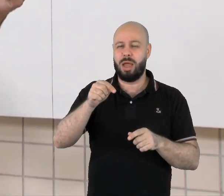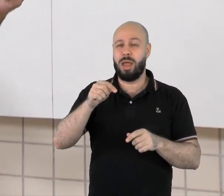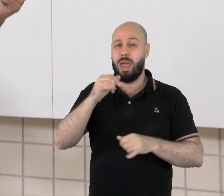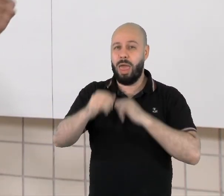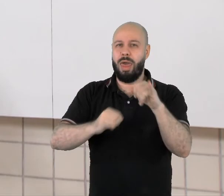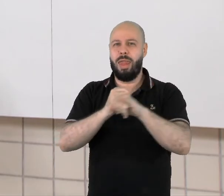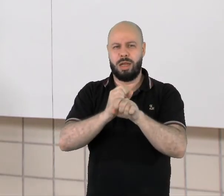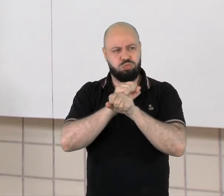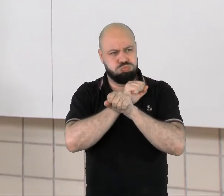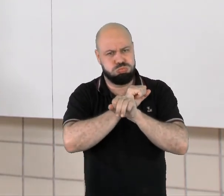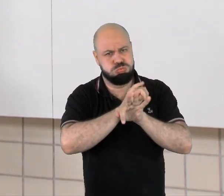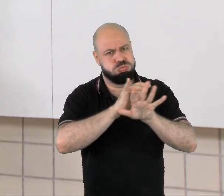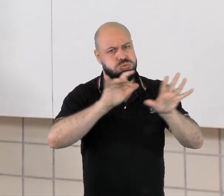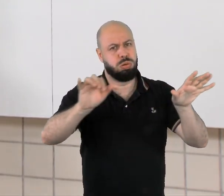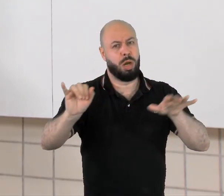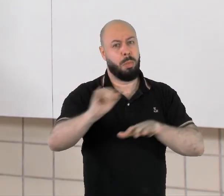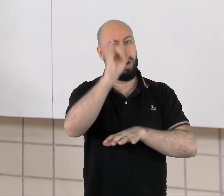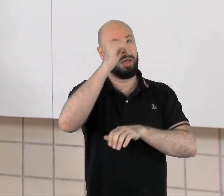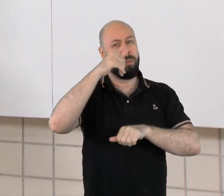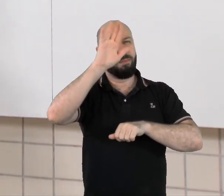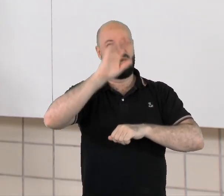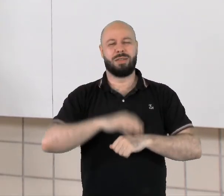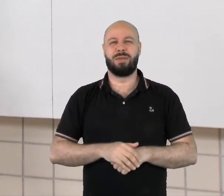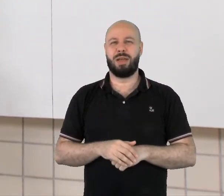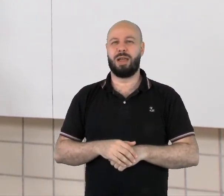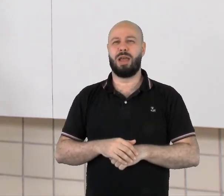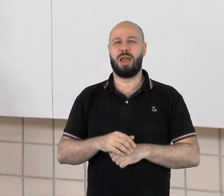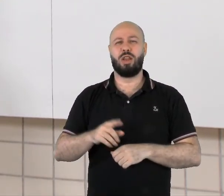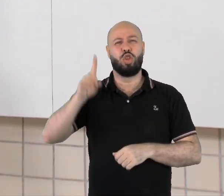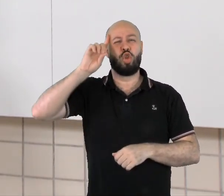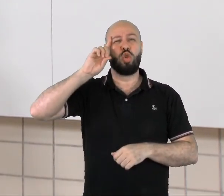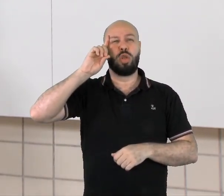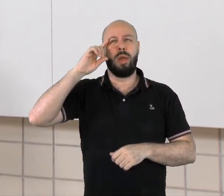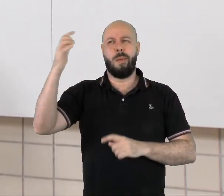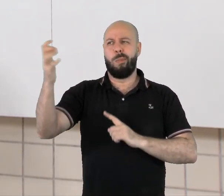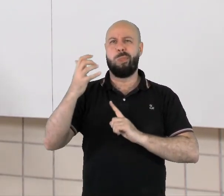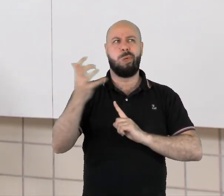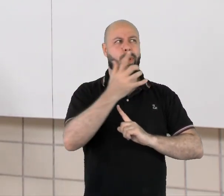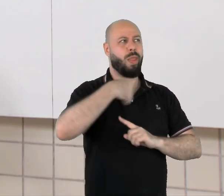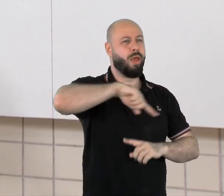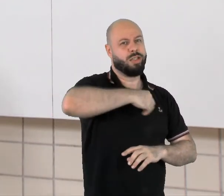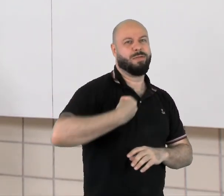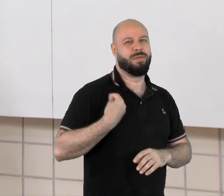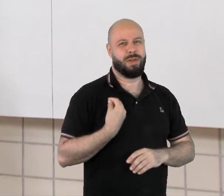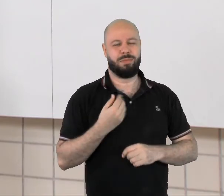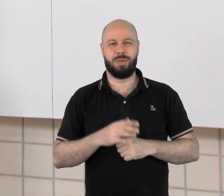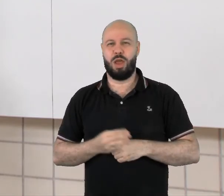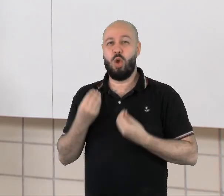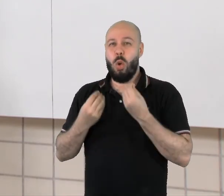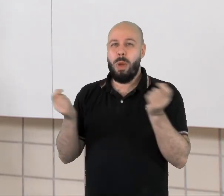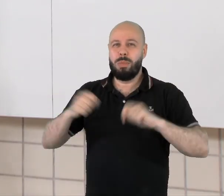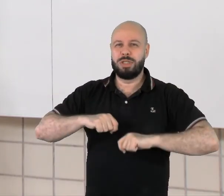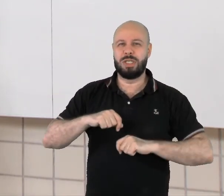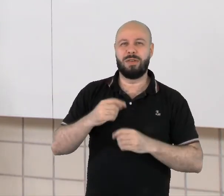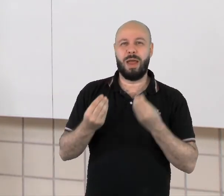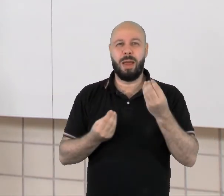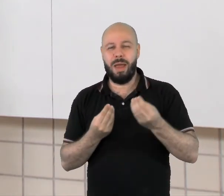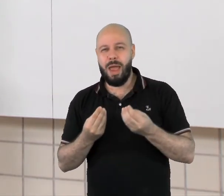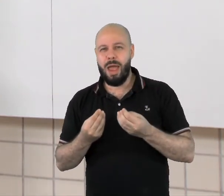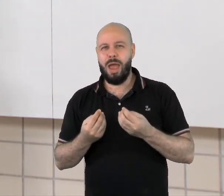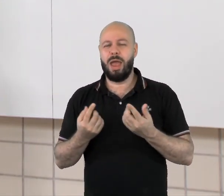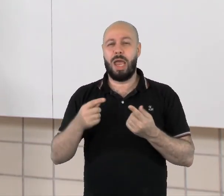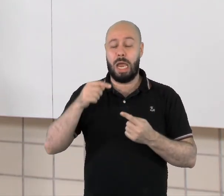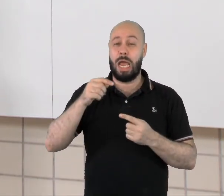internet, tá? Influenciou no nosso dia a dia, tá? E como ela também pode se mostrar como uma ferramenta